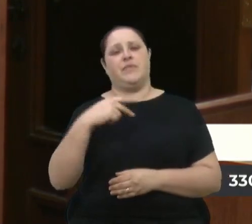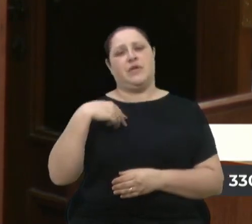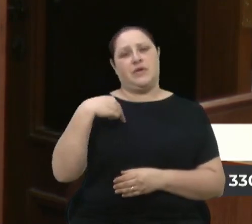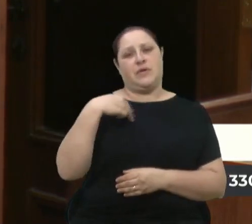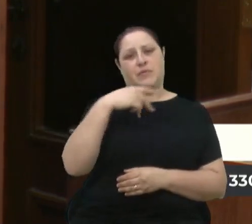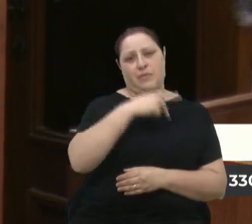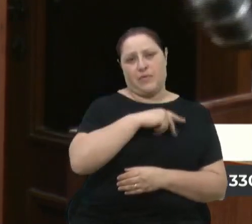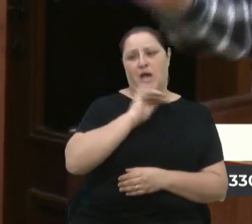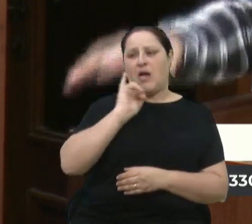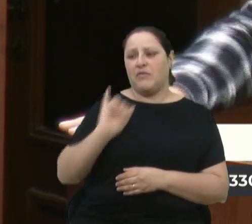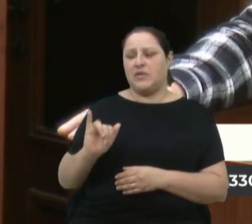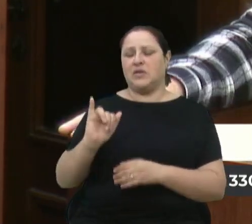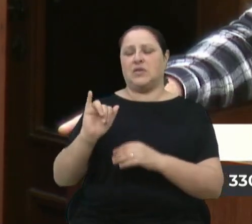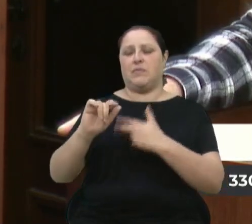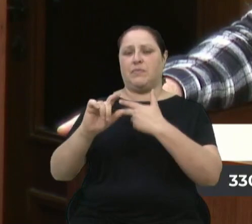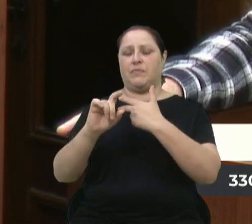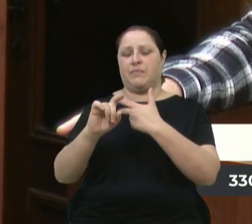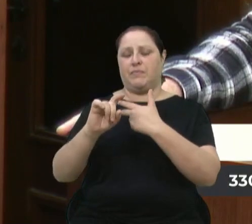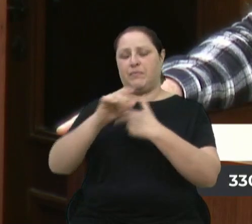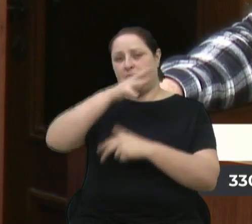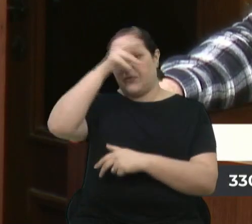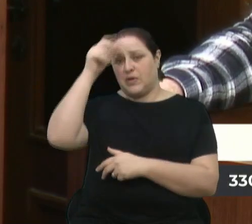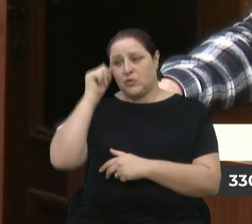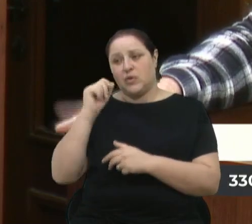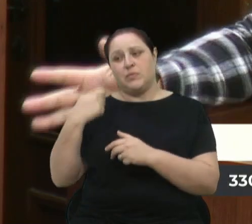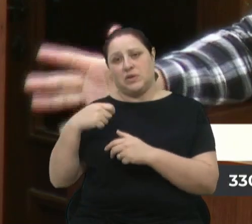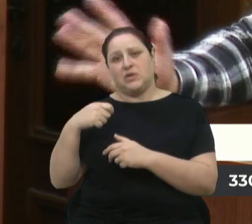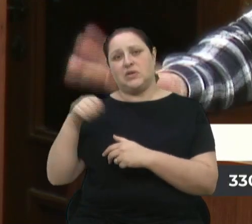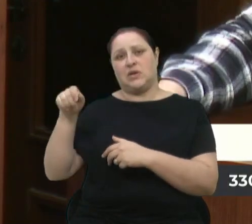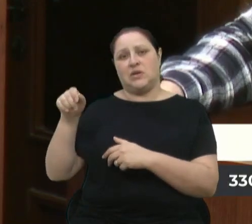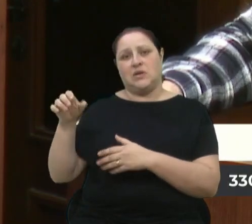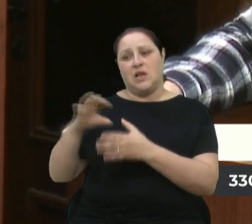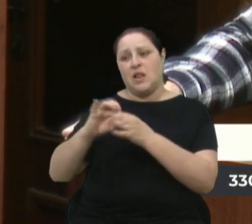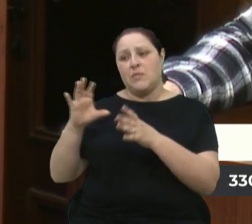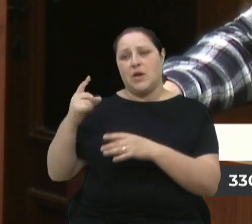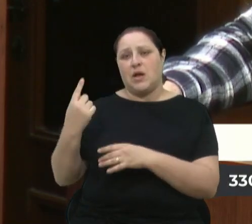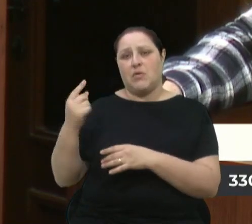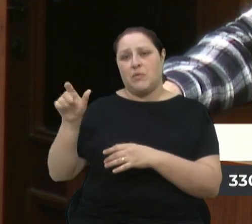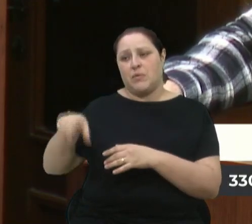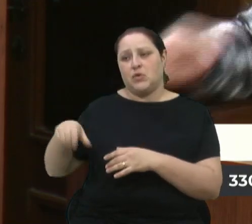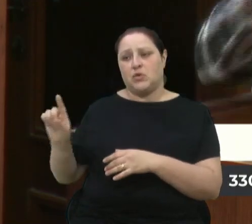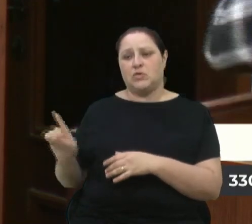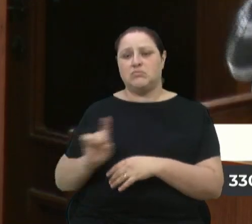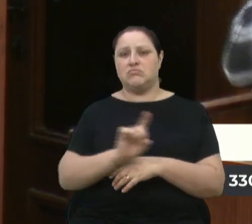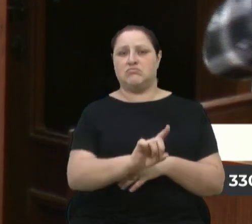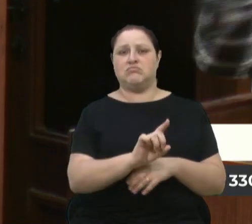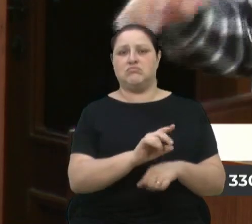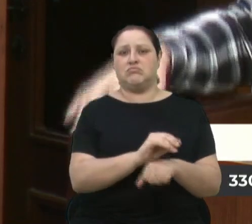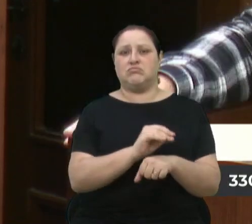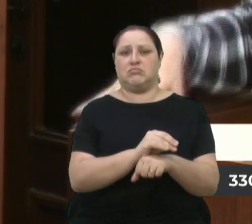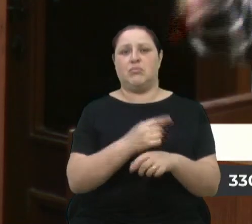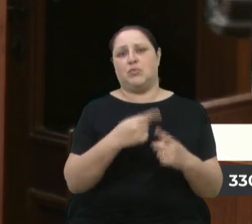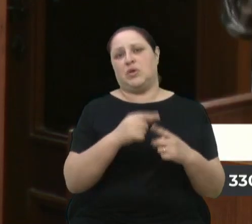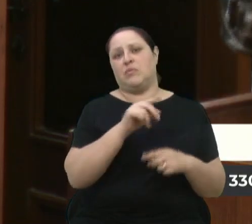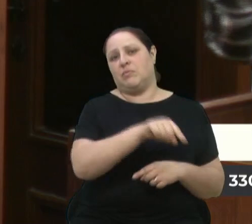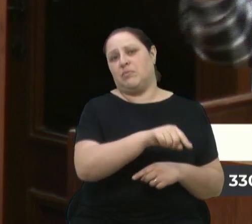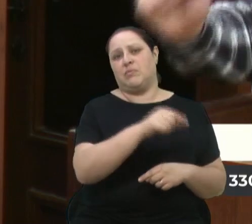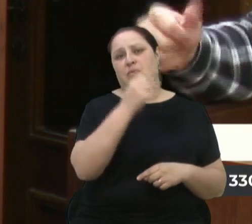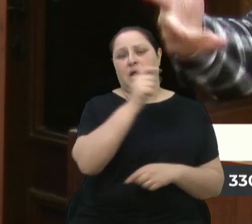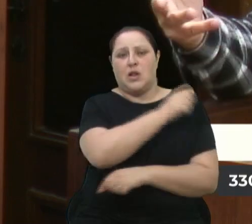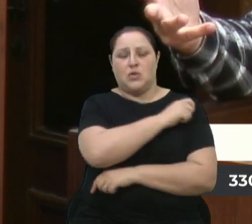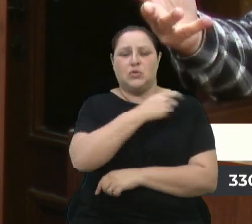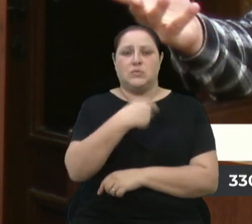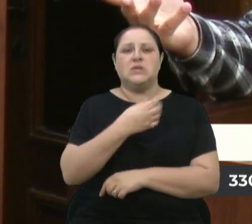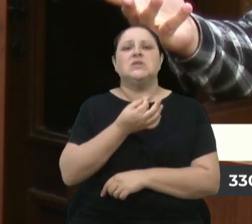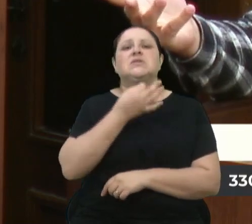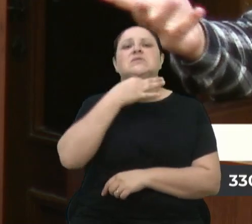a Prefeitura libere um cuidador para o aluno que precisa, porque tem tráqueo, porque tem a